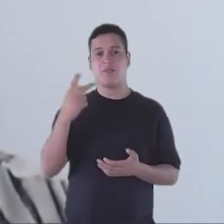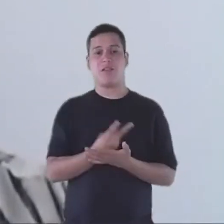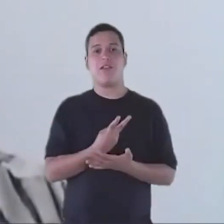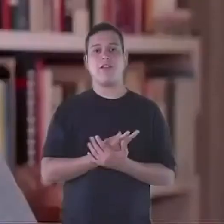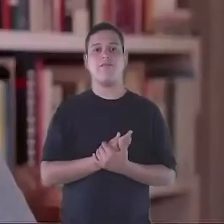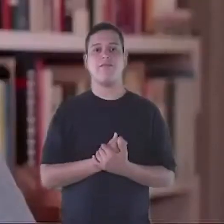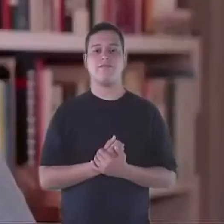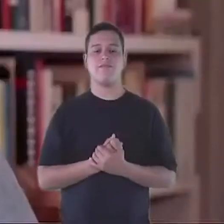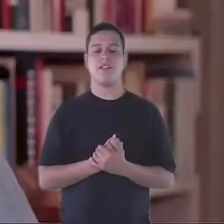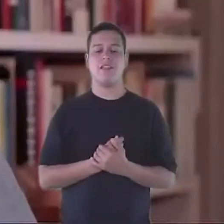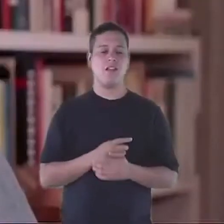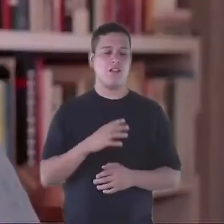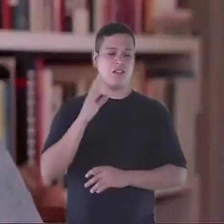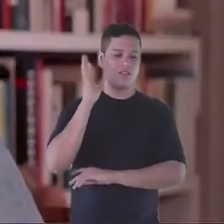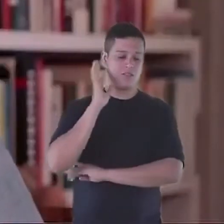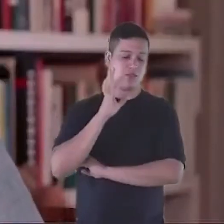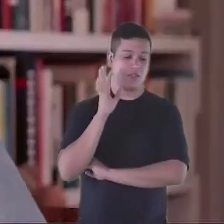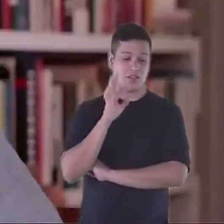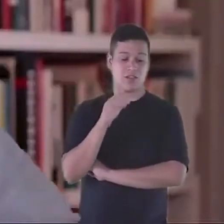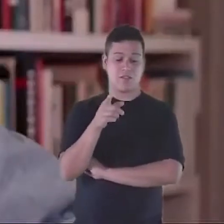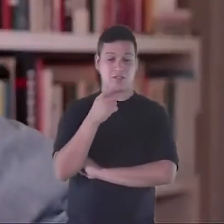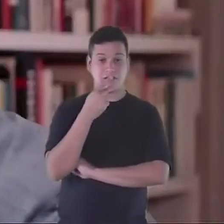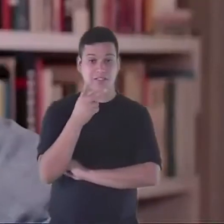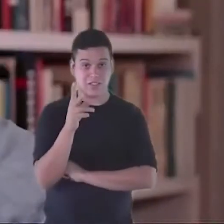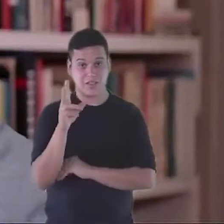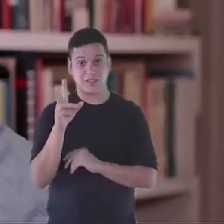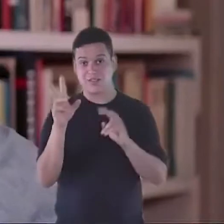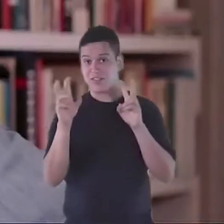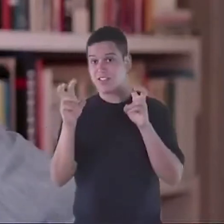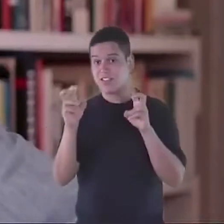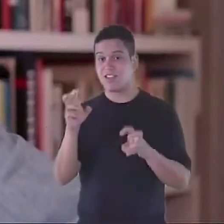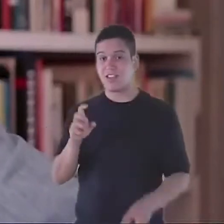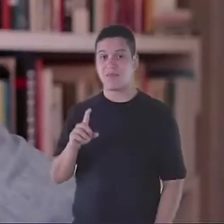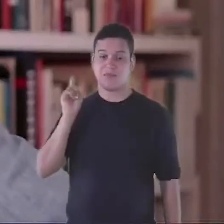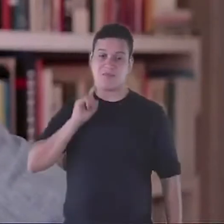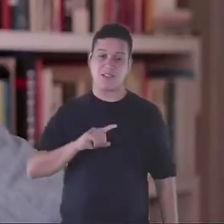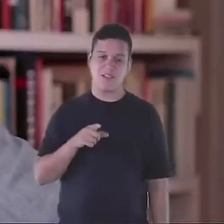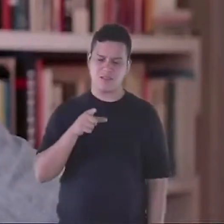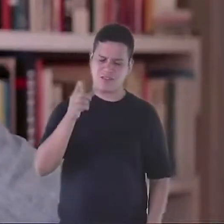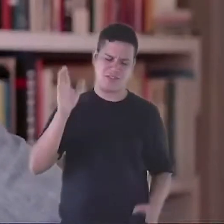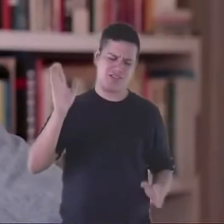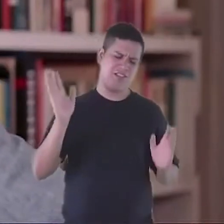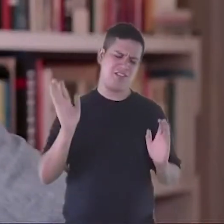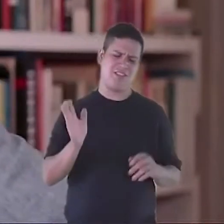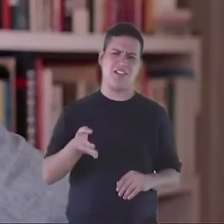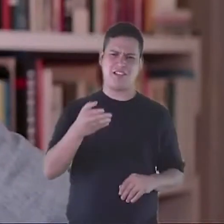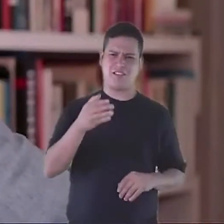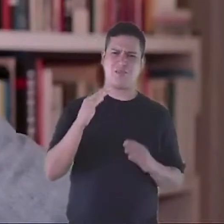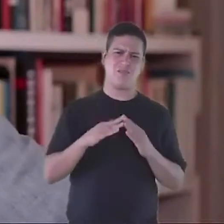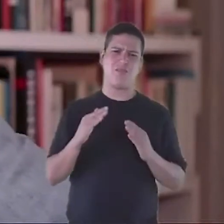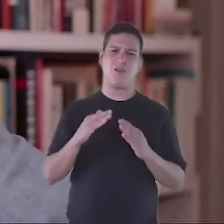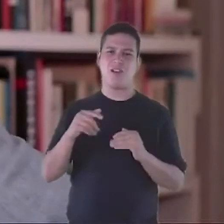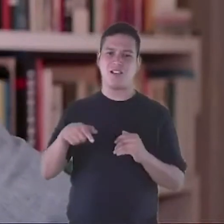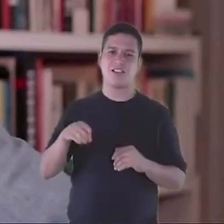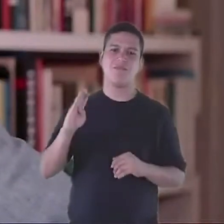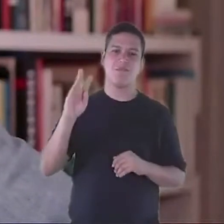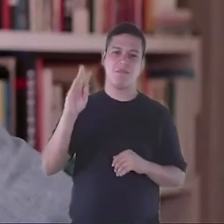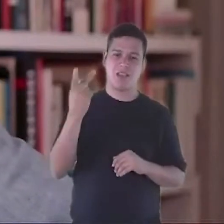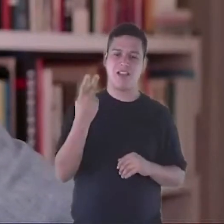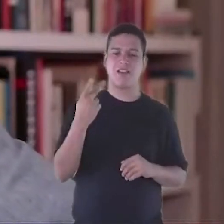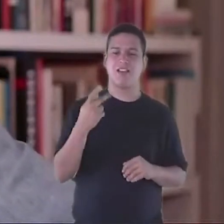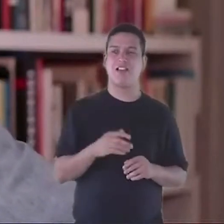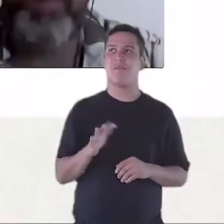Legal você tocar nessa história de mineiro, porque não só você já virou mineiro, obviamente, você mora aqui em Belo Horizonte há